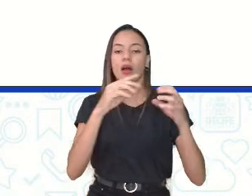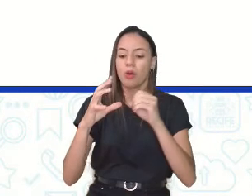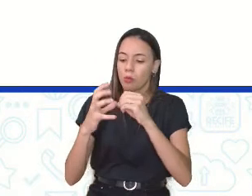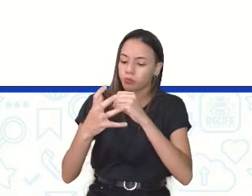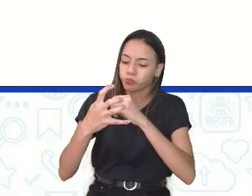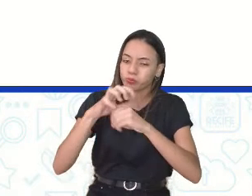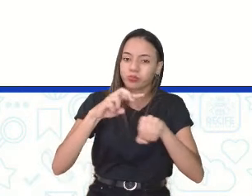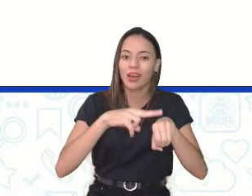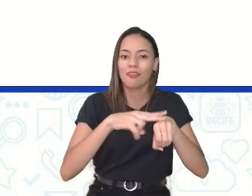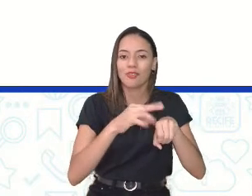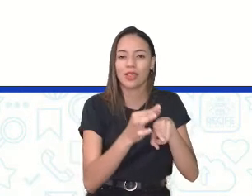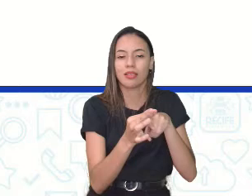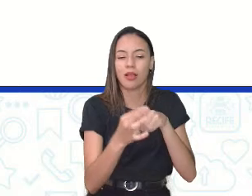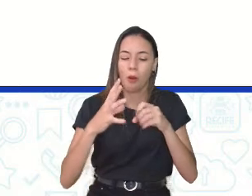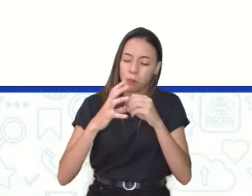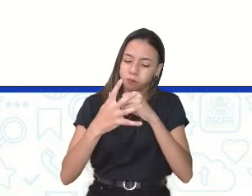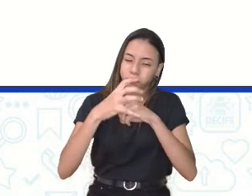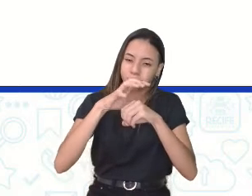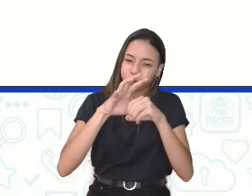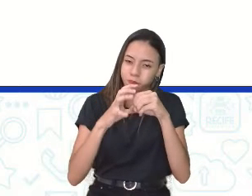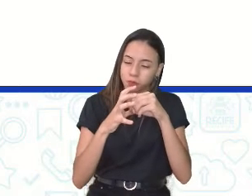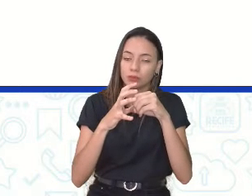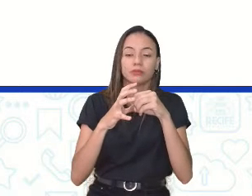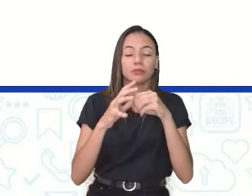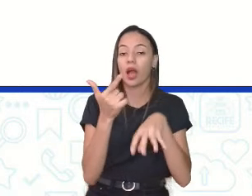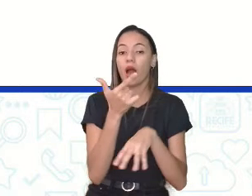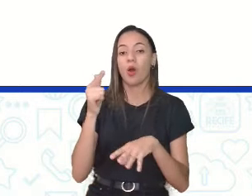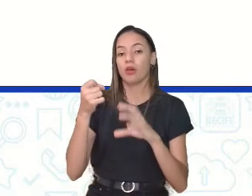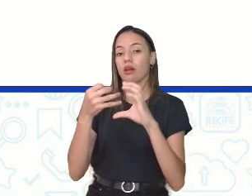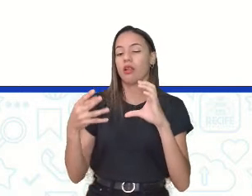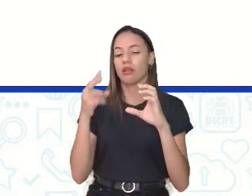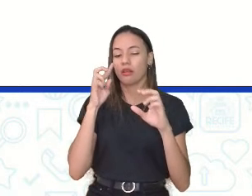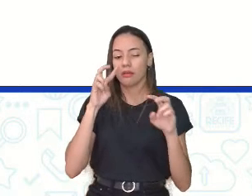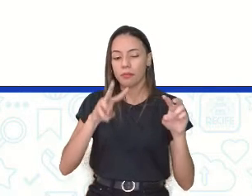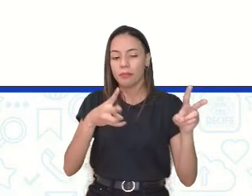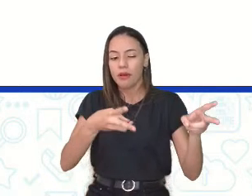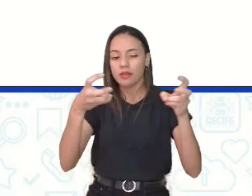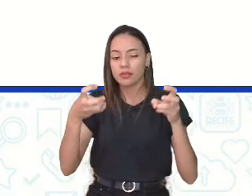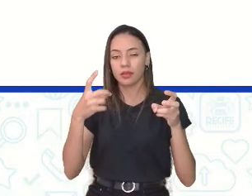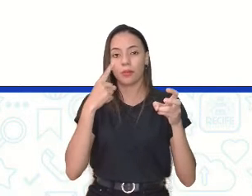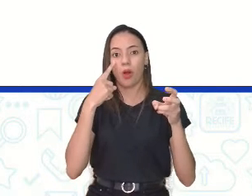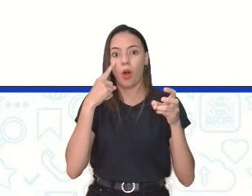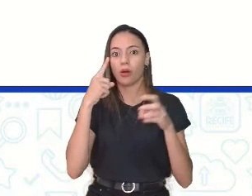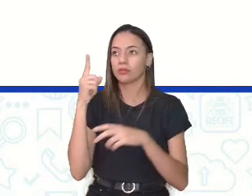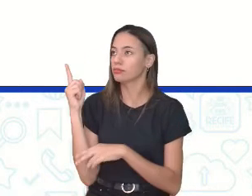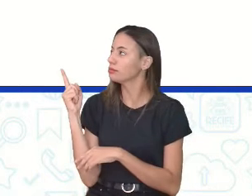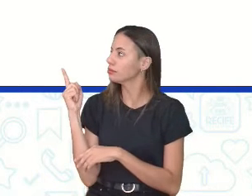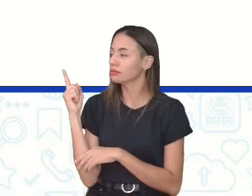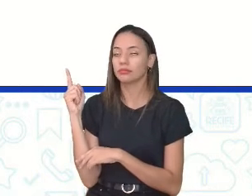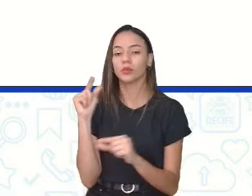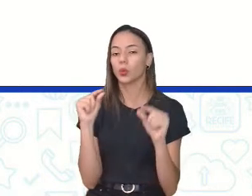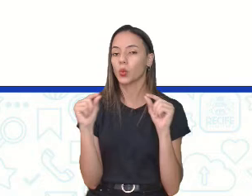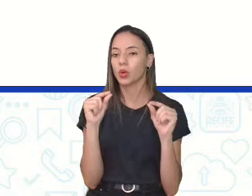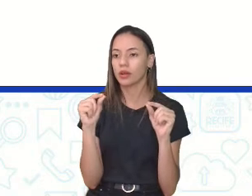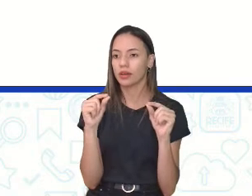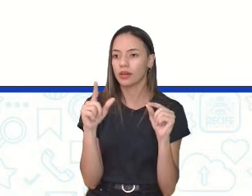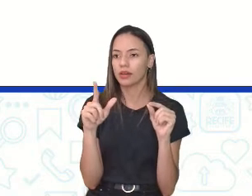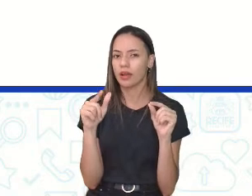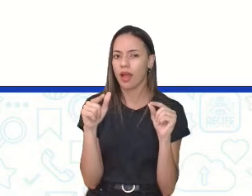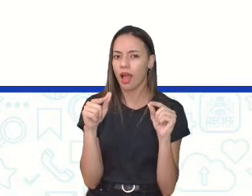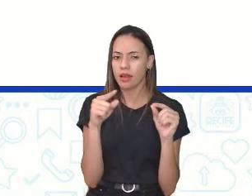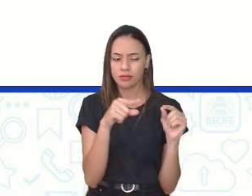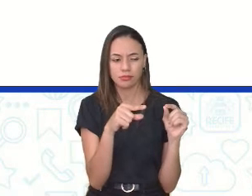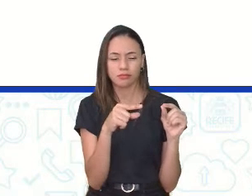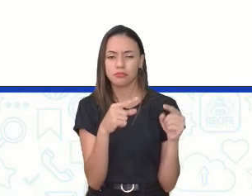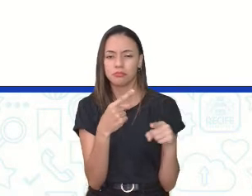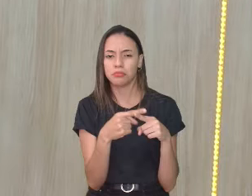rugosa, tá certo? Então, as outras características que ele observou. Olha a coincidência aí, viu? Eita, é coincidência